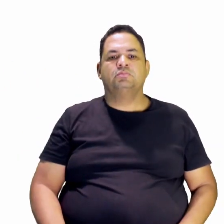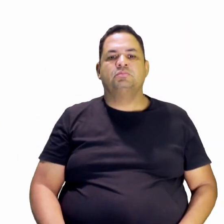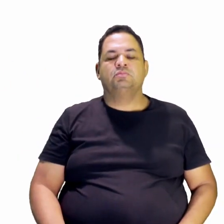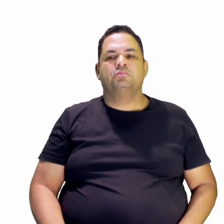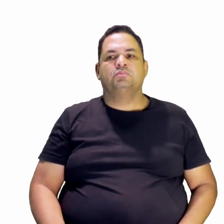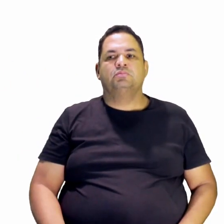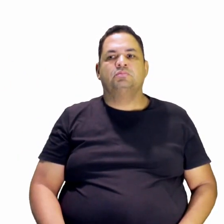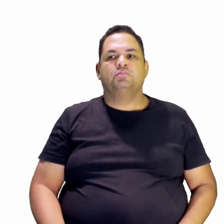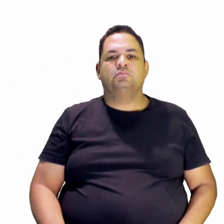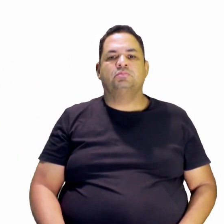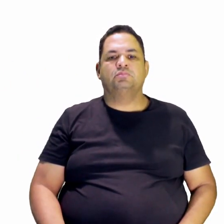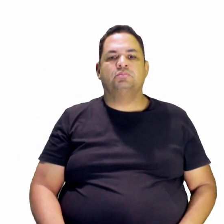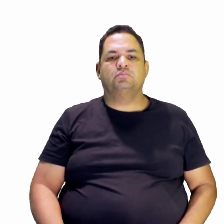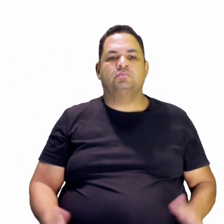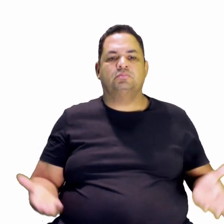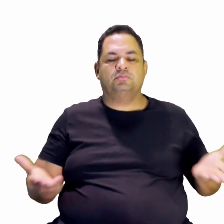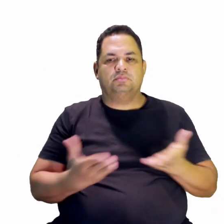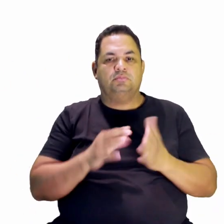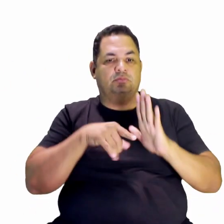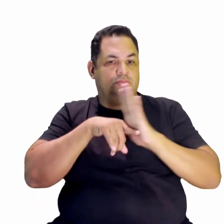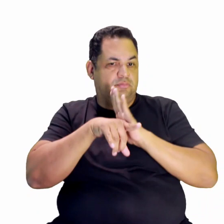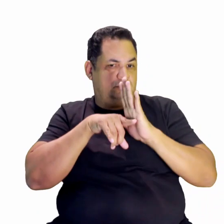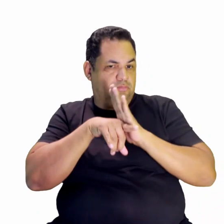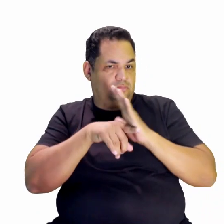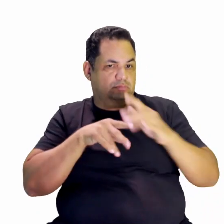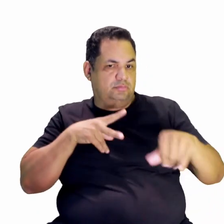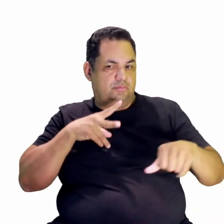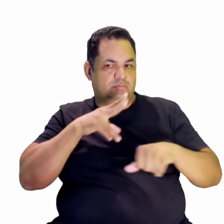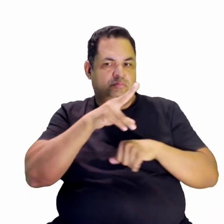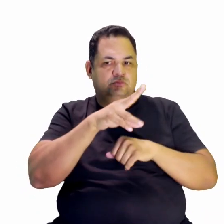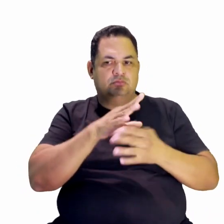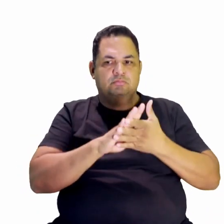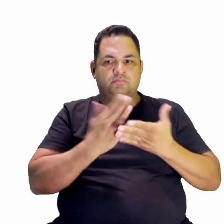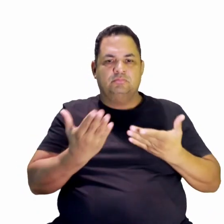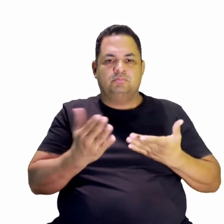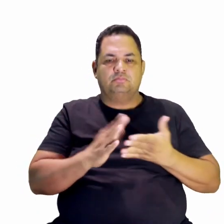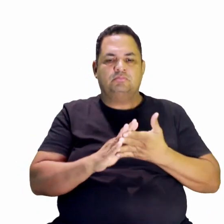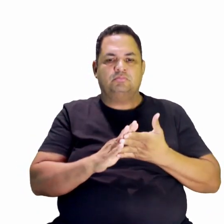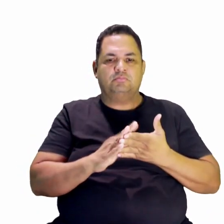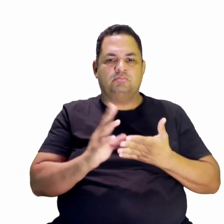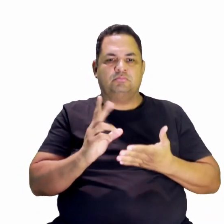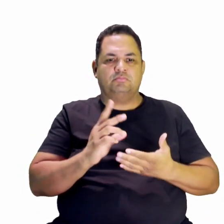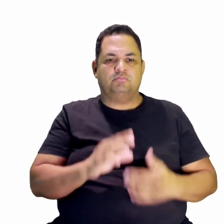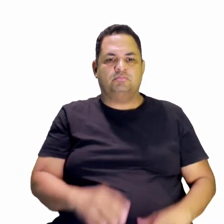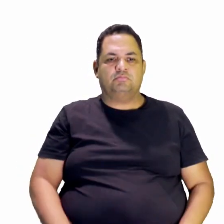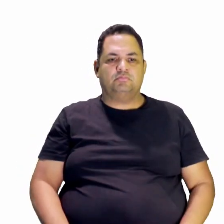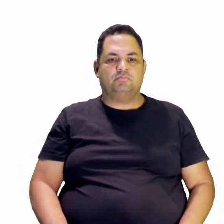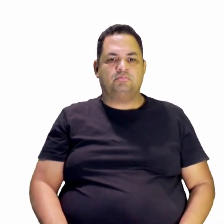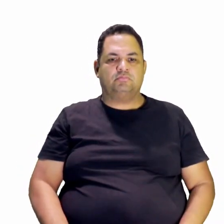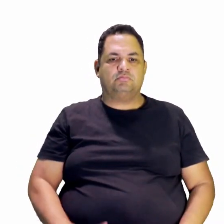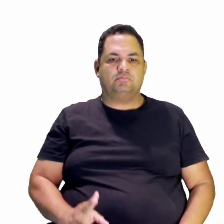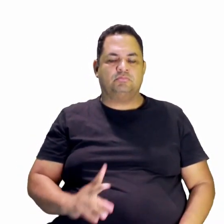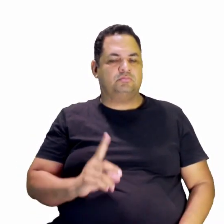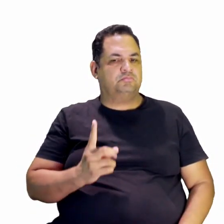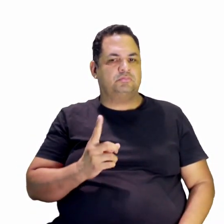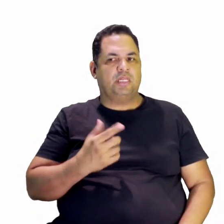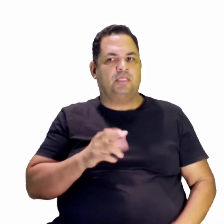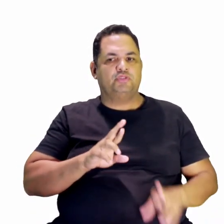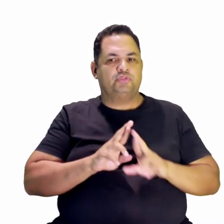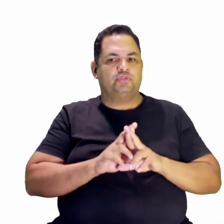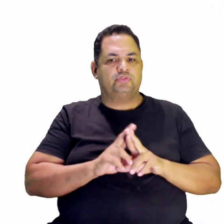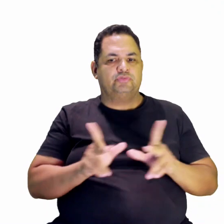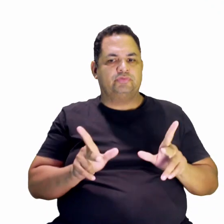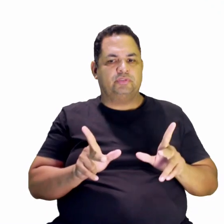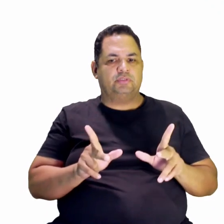olha bem. Agora vamos analisar aqui as forças. Claro que aqui as forças não são no mesma direção, no mesmo sentido,